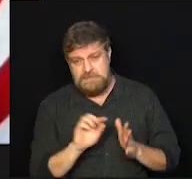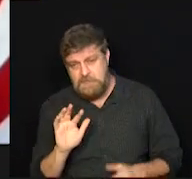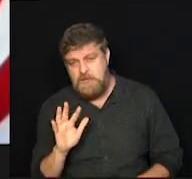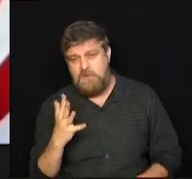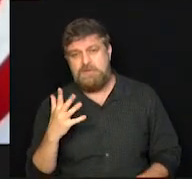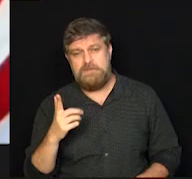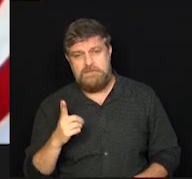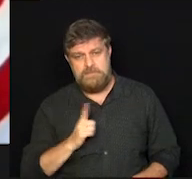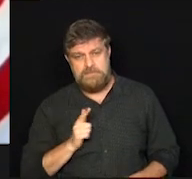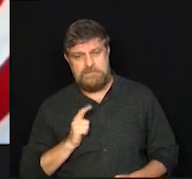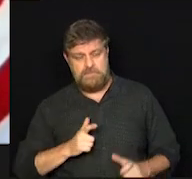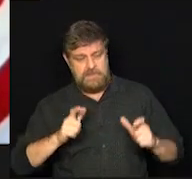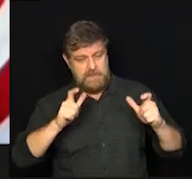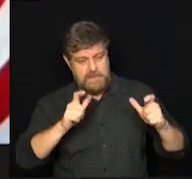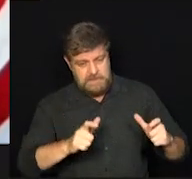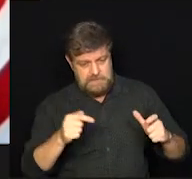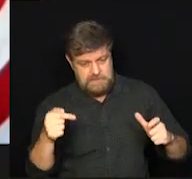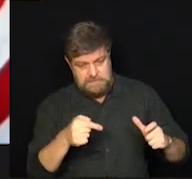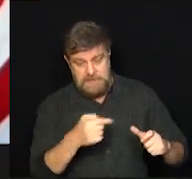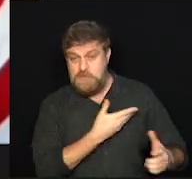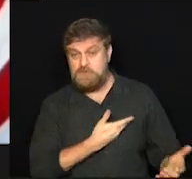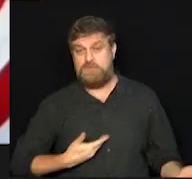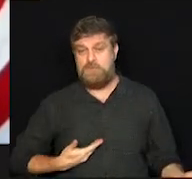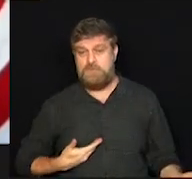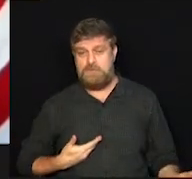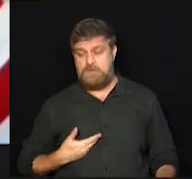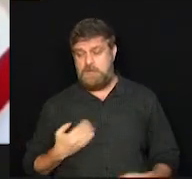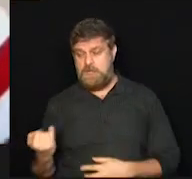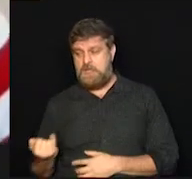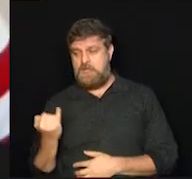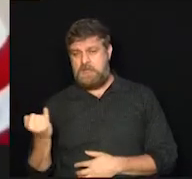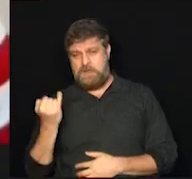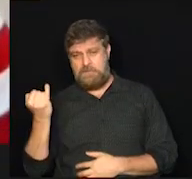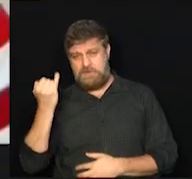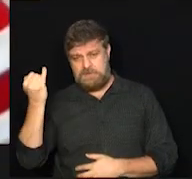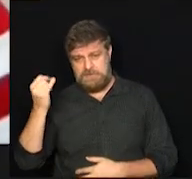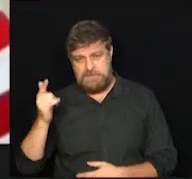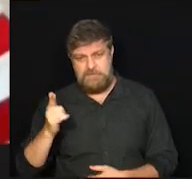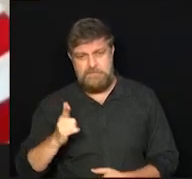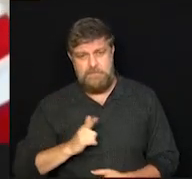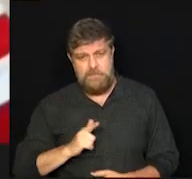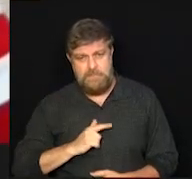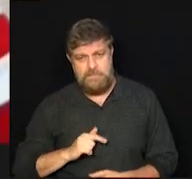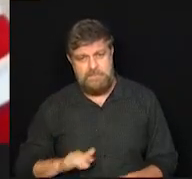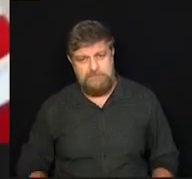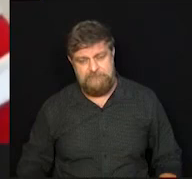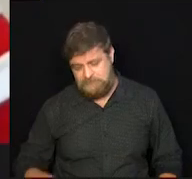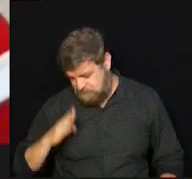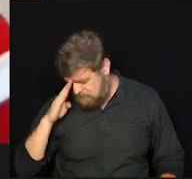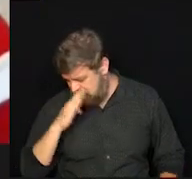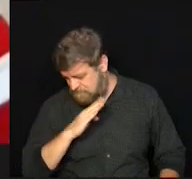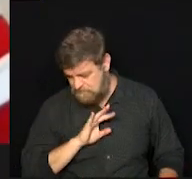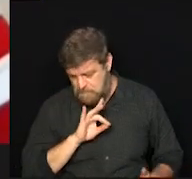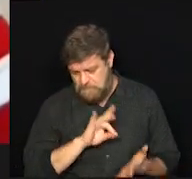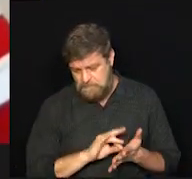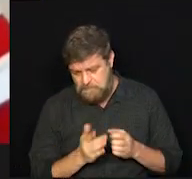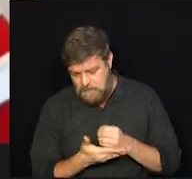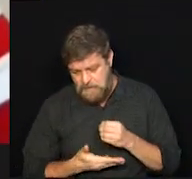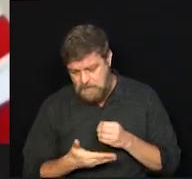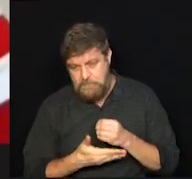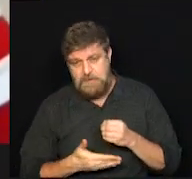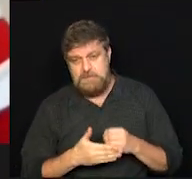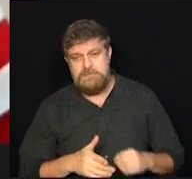construção desses espaços né que é Vital né a cultura na sua vitalidade maior na sua origem né que a agricultura